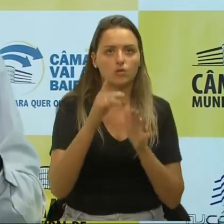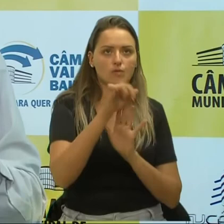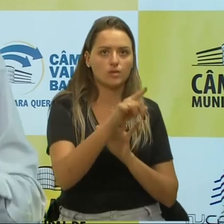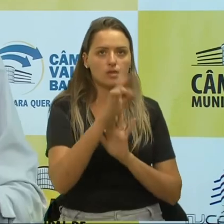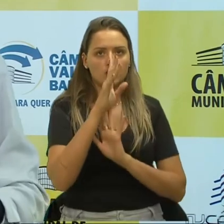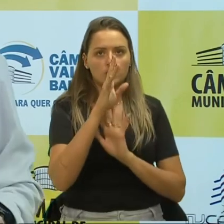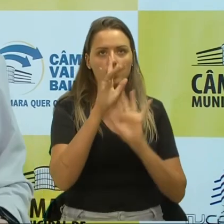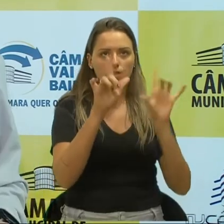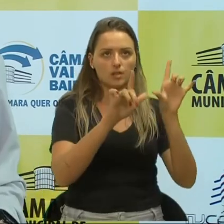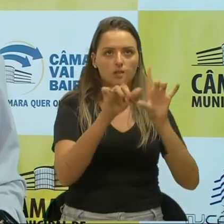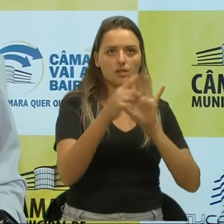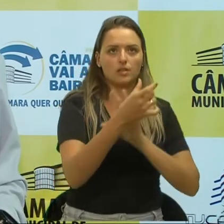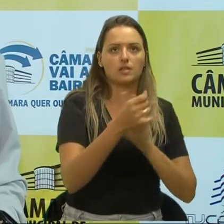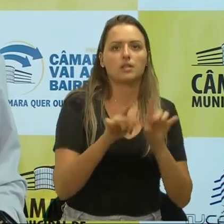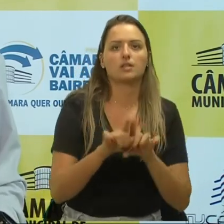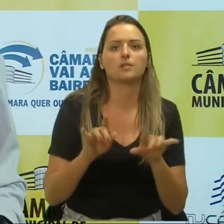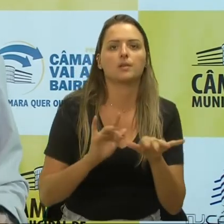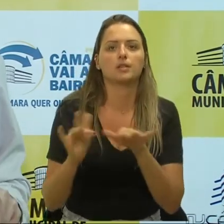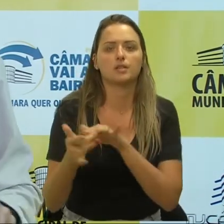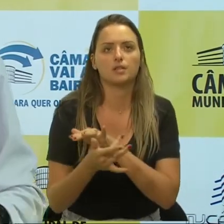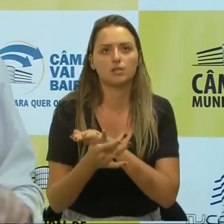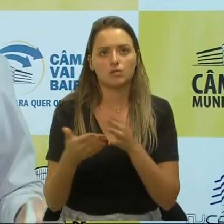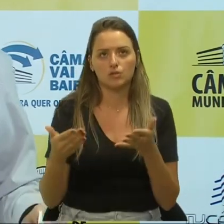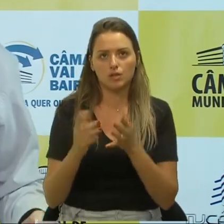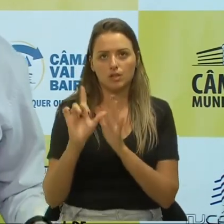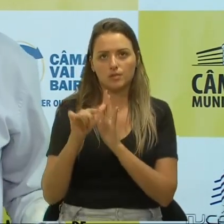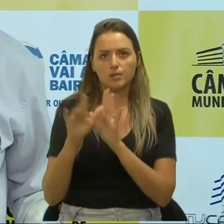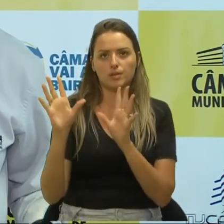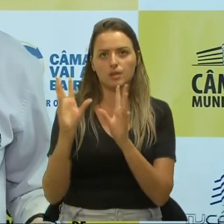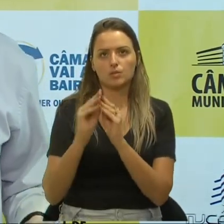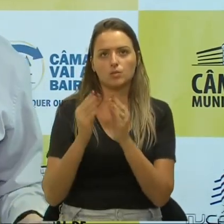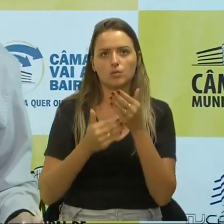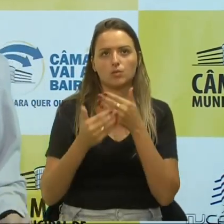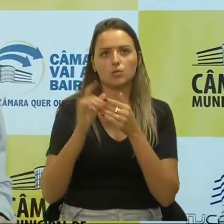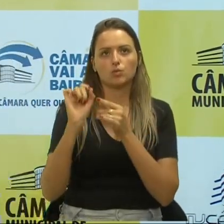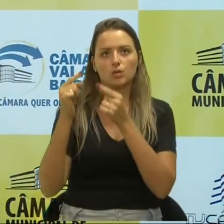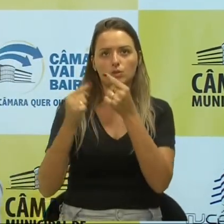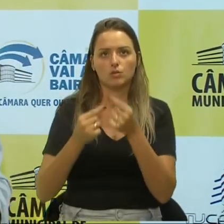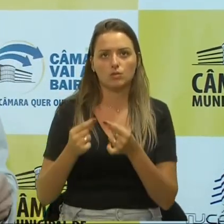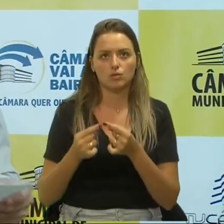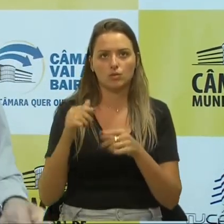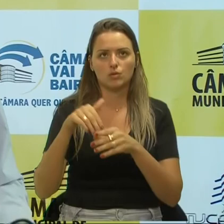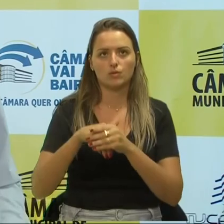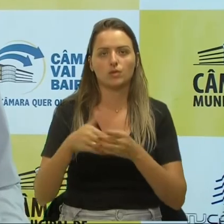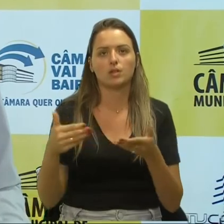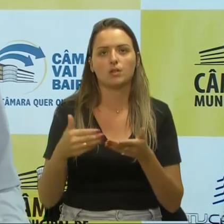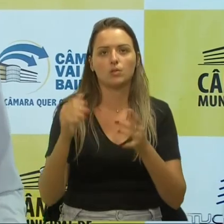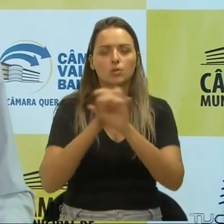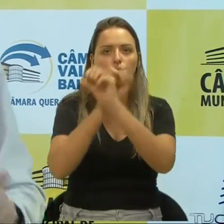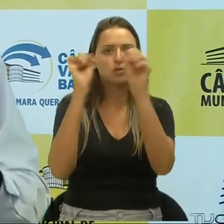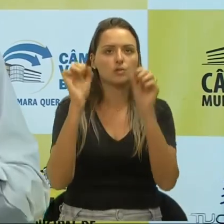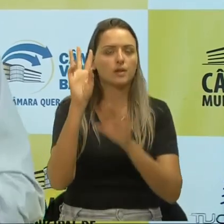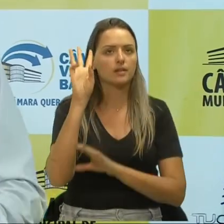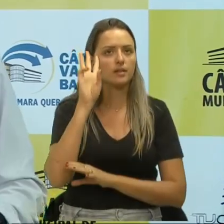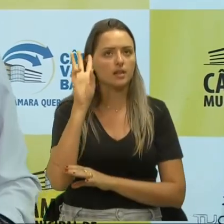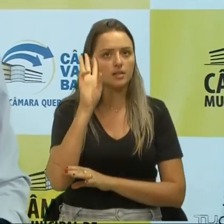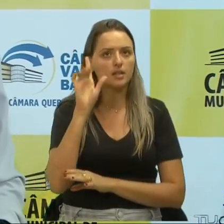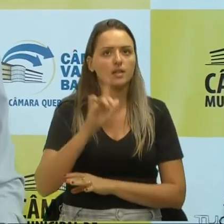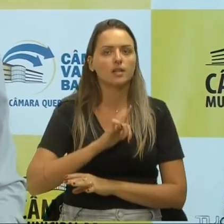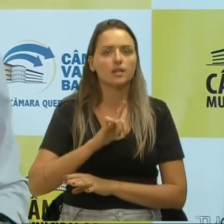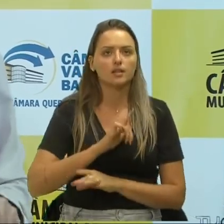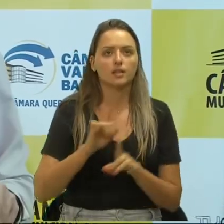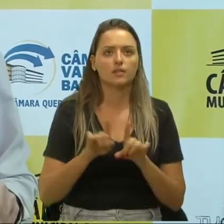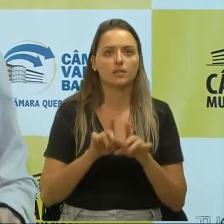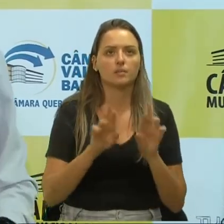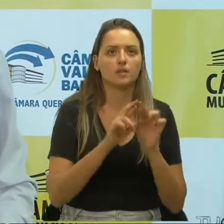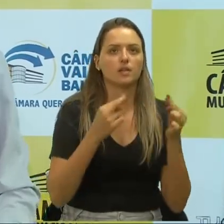16, e também através das nossas redes sociais. Já já um rápido resumo de tudo que foi debatido e votado na manhã desta terça-feira. Tivemos também